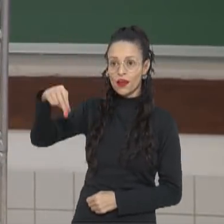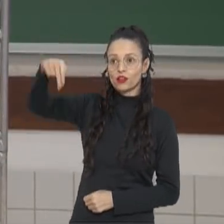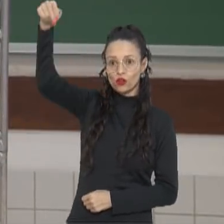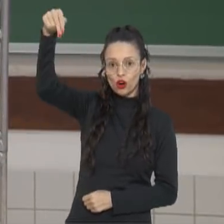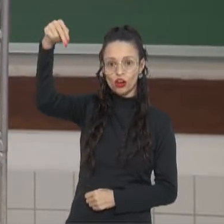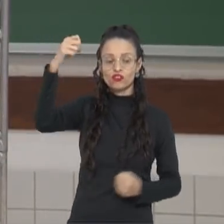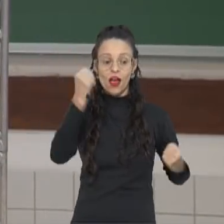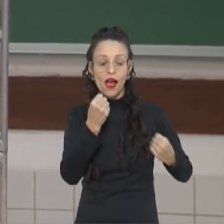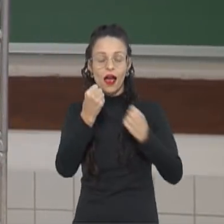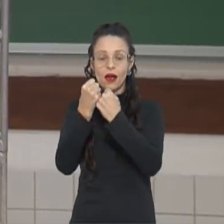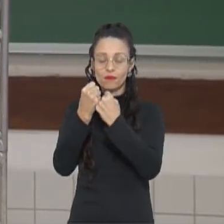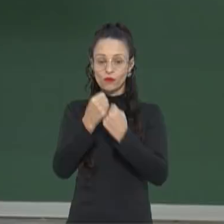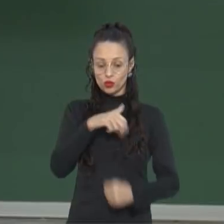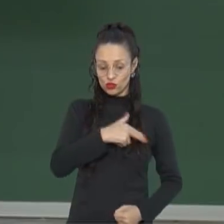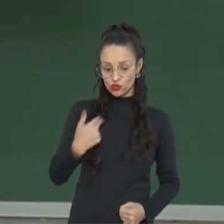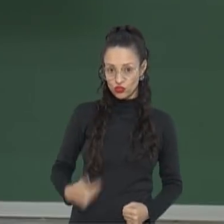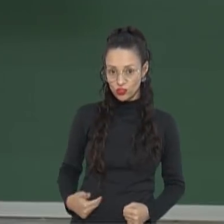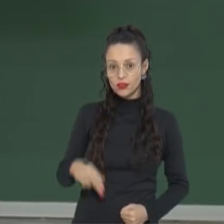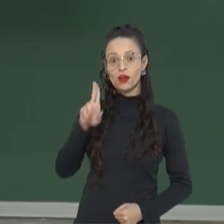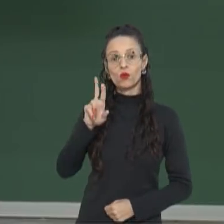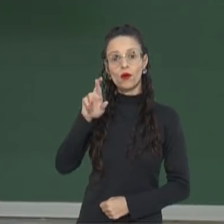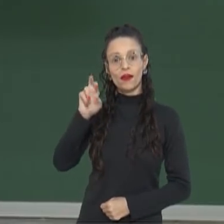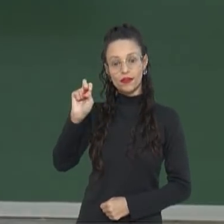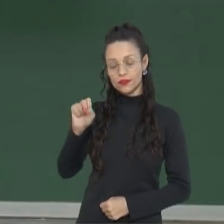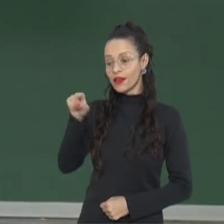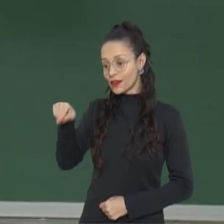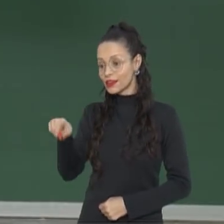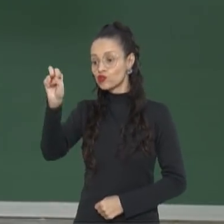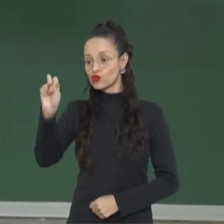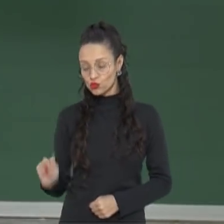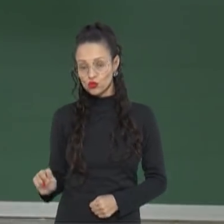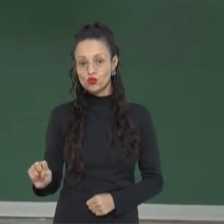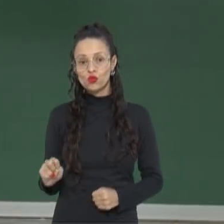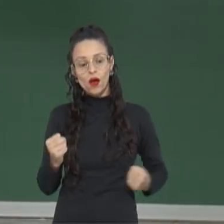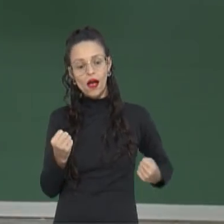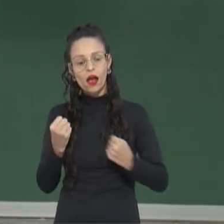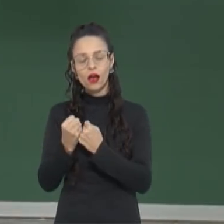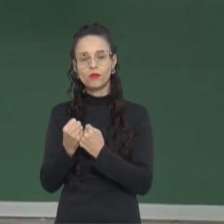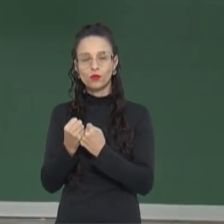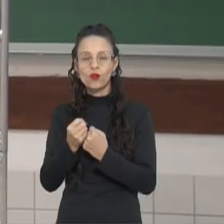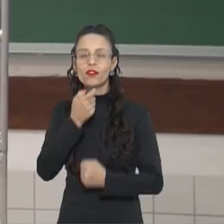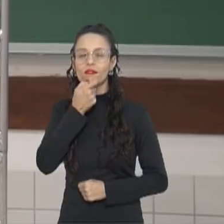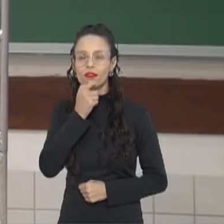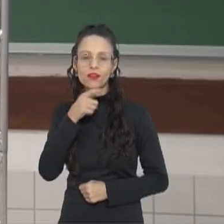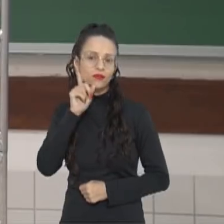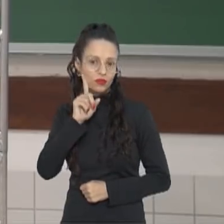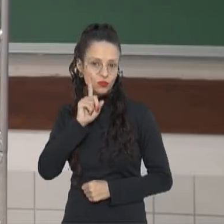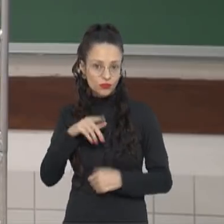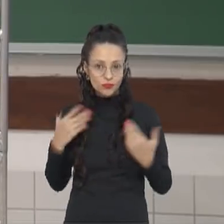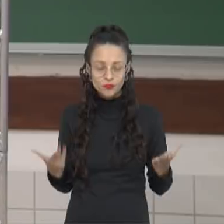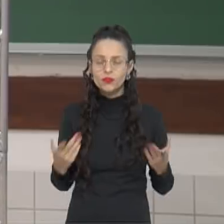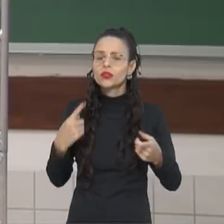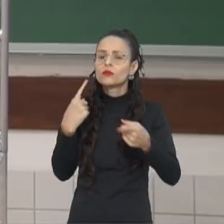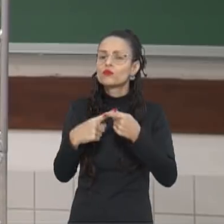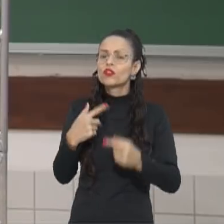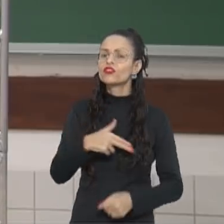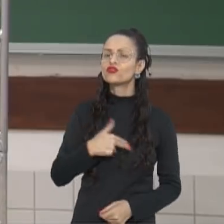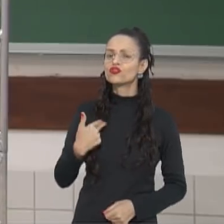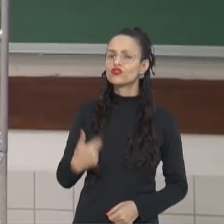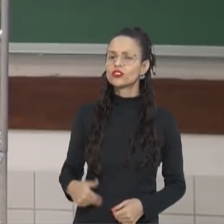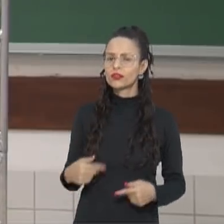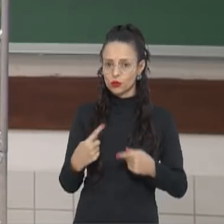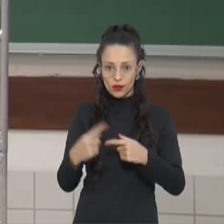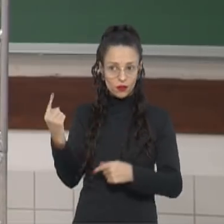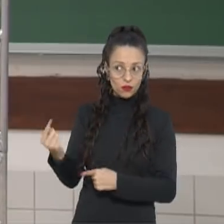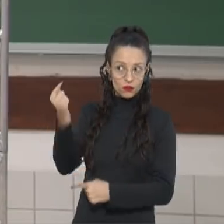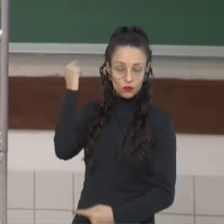China e da União Soviética. Coreia do Sul, com apoio dos Estados Unidos, basicamente da Inglaterra. Lembra? Por que China? Nós vimos na